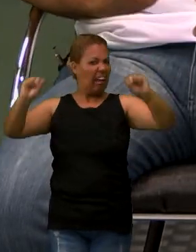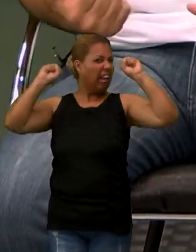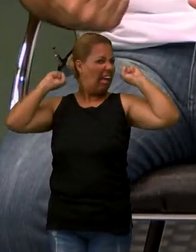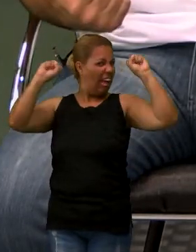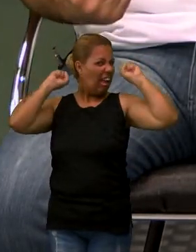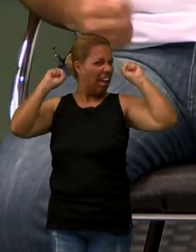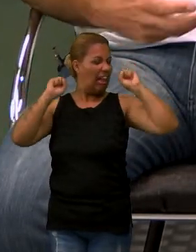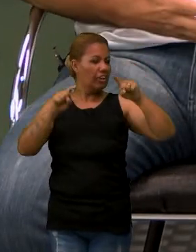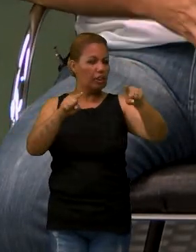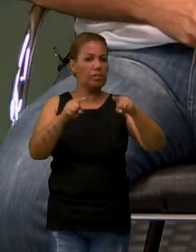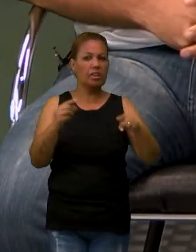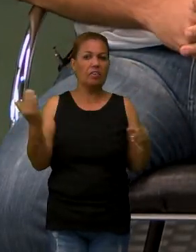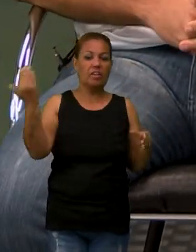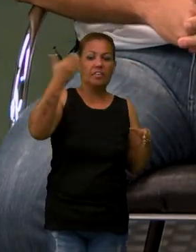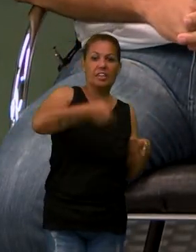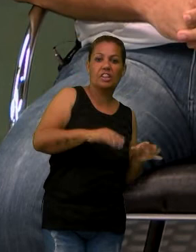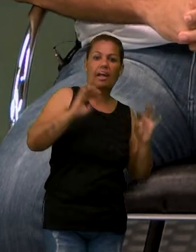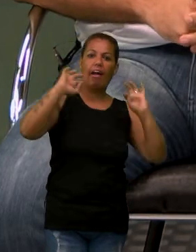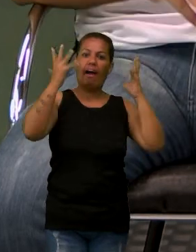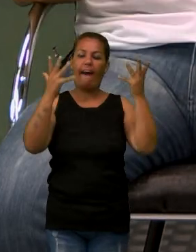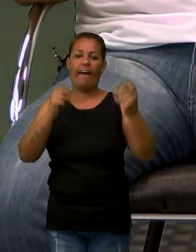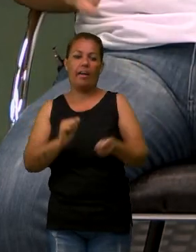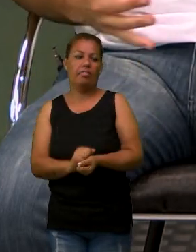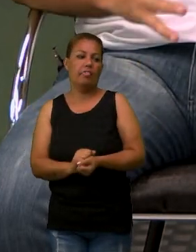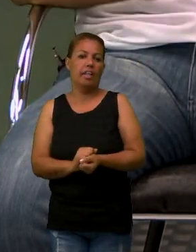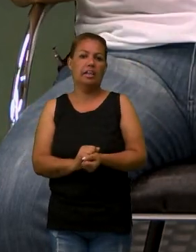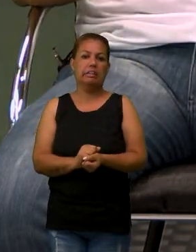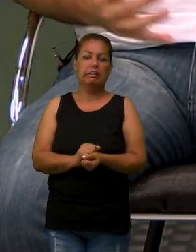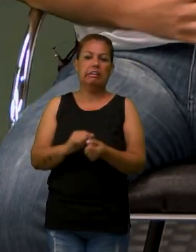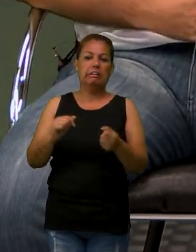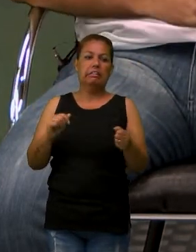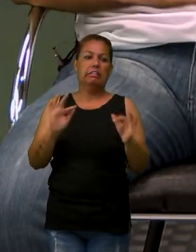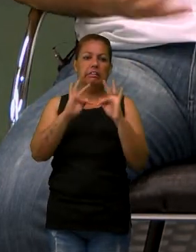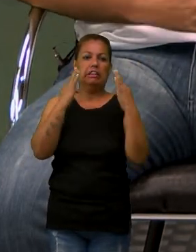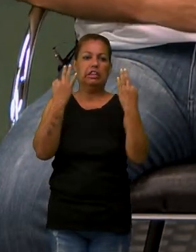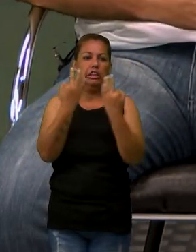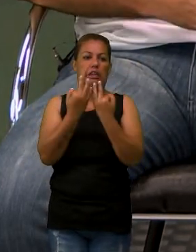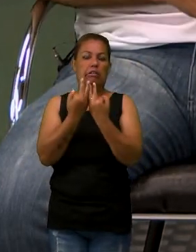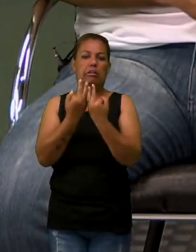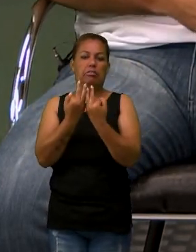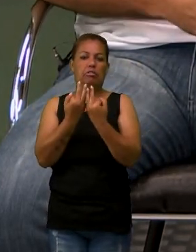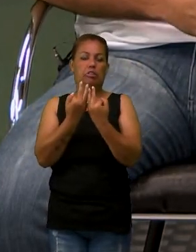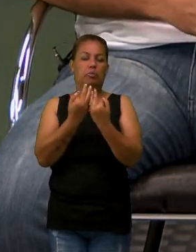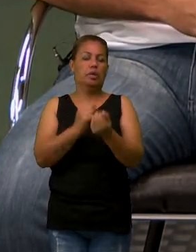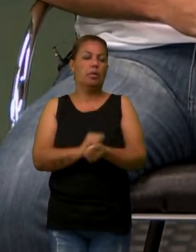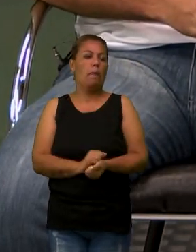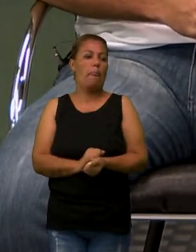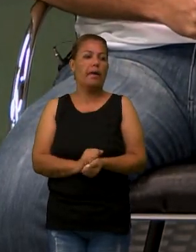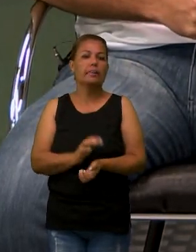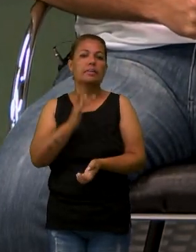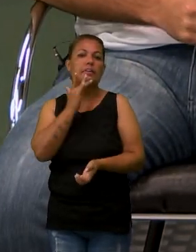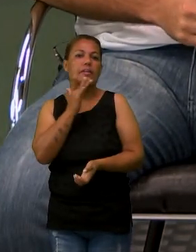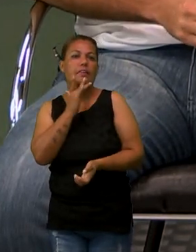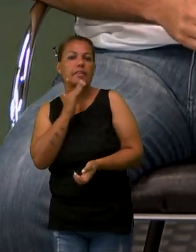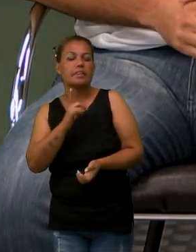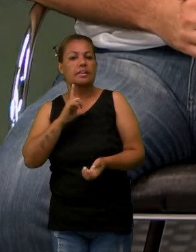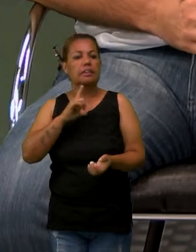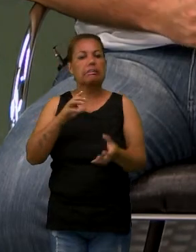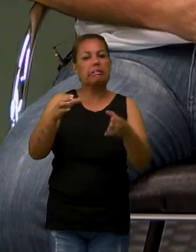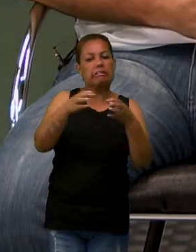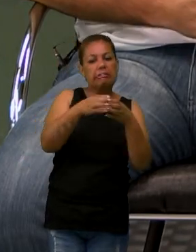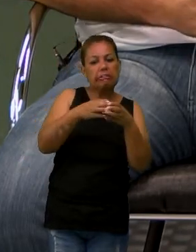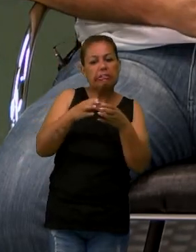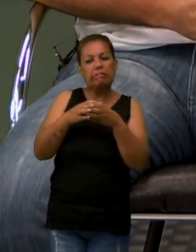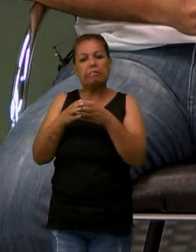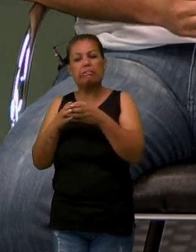regata quando você chega à festa né não tem aquela grande e uma vela organização gostoso novela que tem que ter contra a tentação